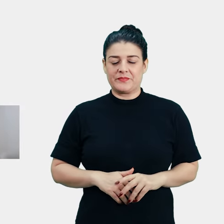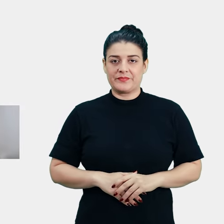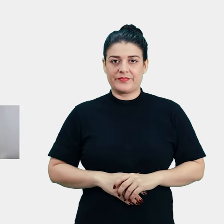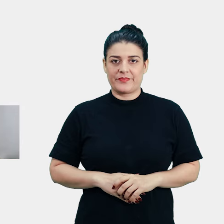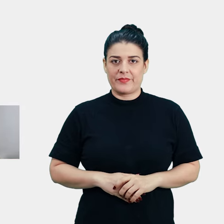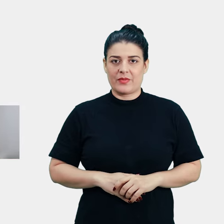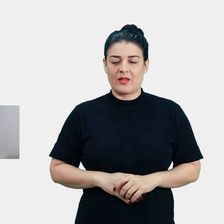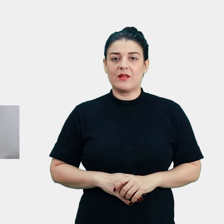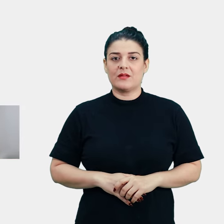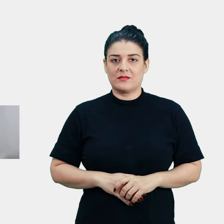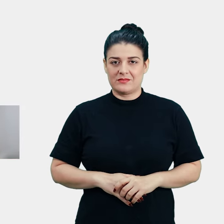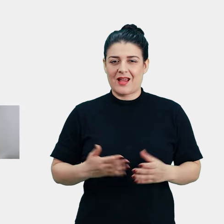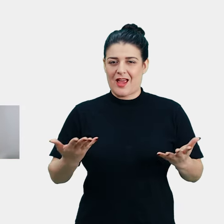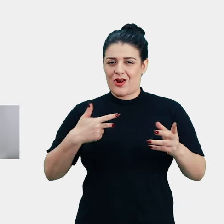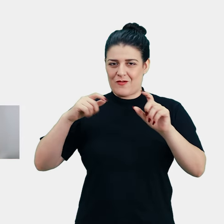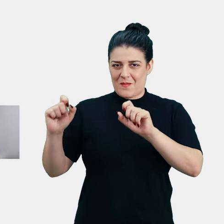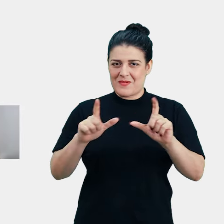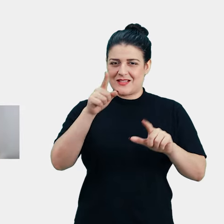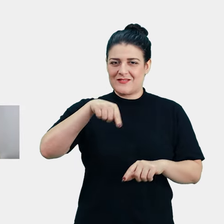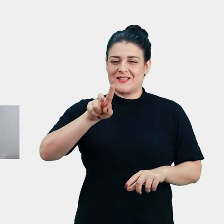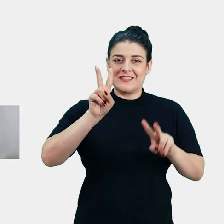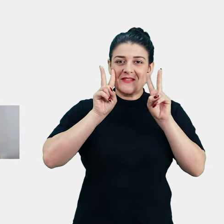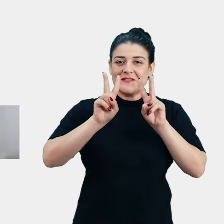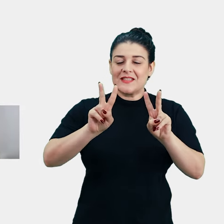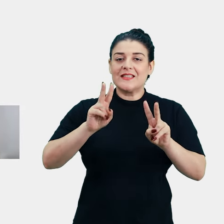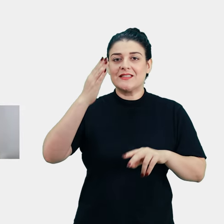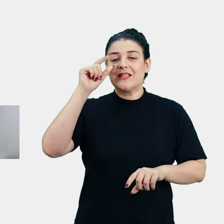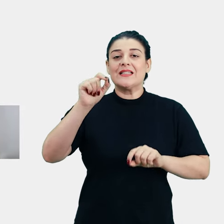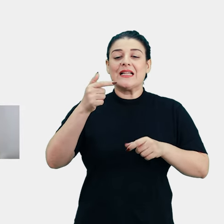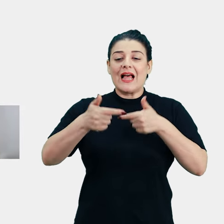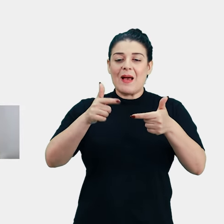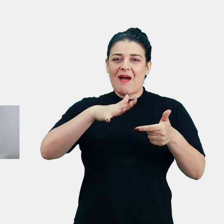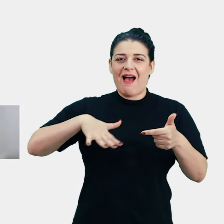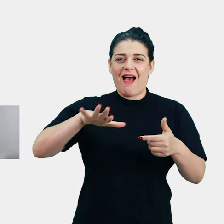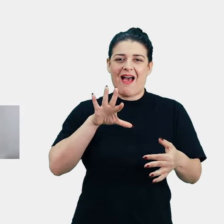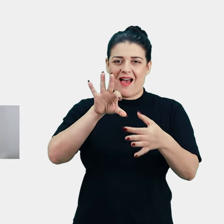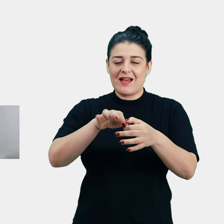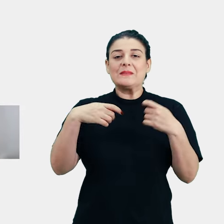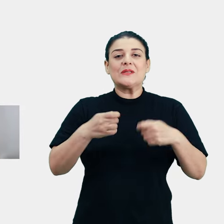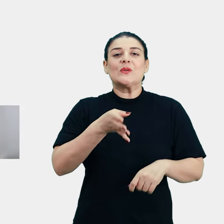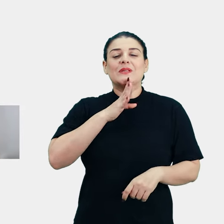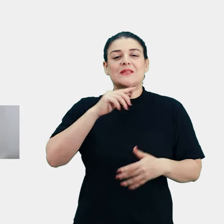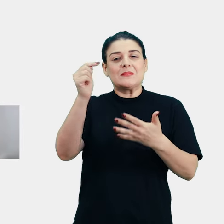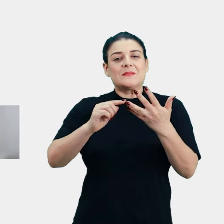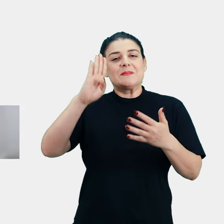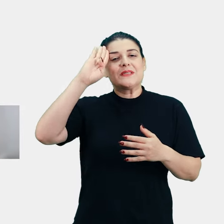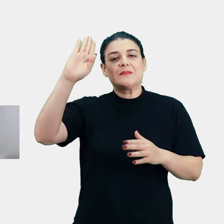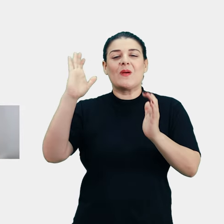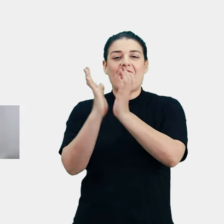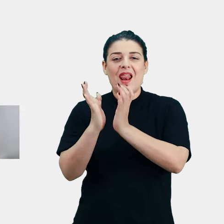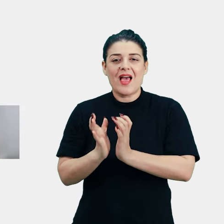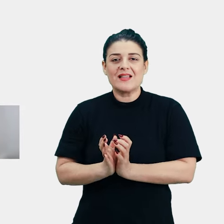Então, aqui, pessoal, vou passar só para vocês saberem. Quem trabalha nessa área, né, precisa conhecer as principais classes de